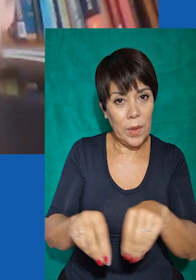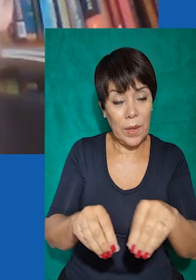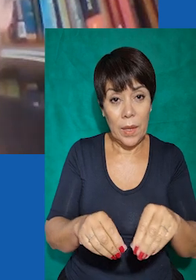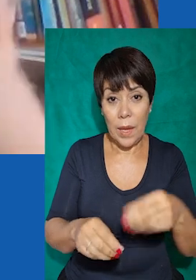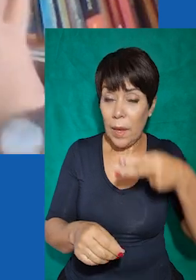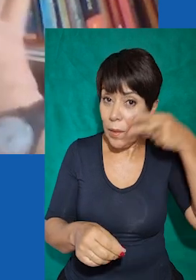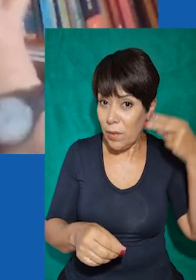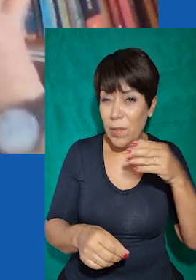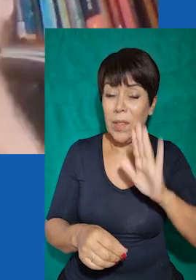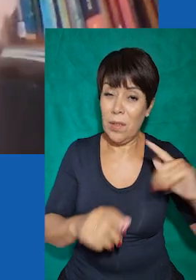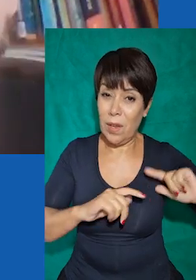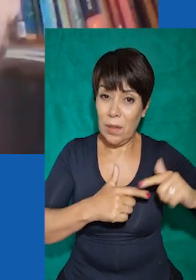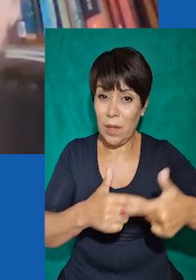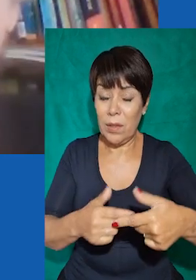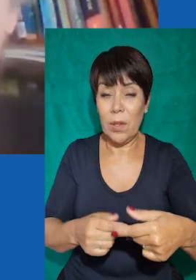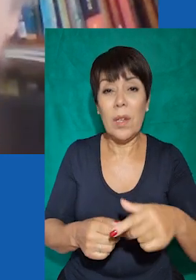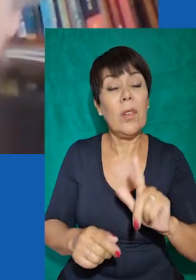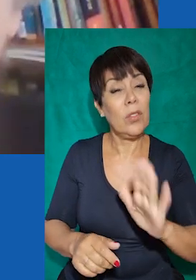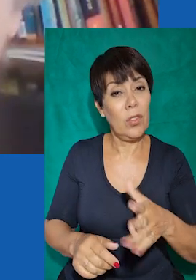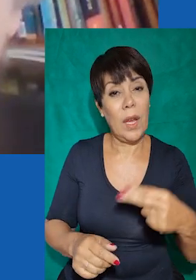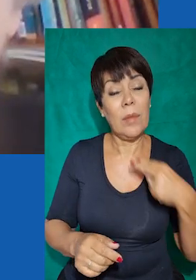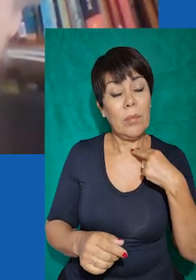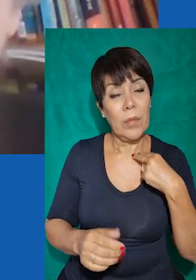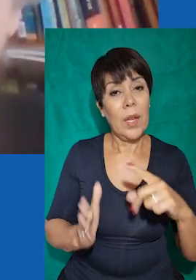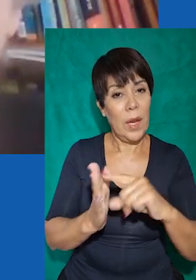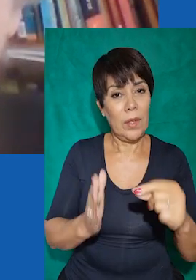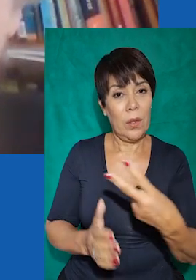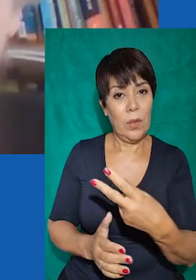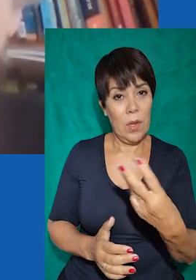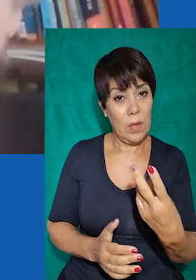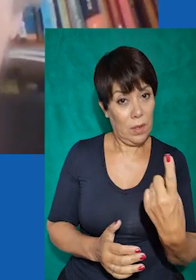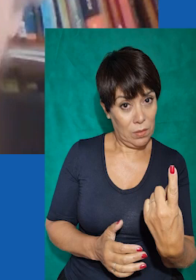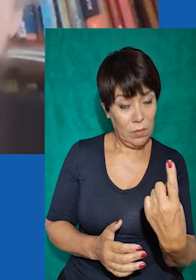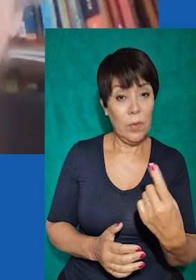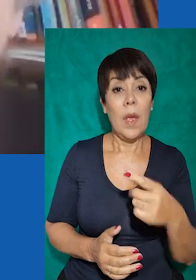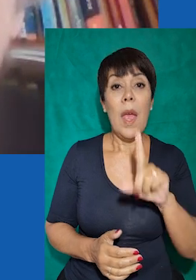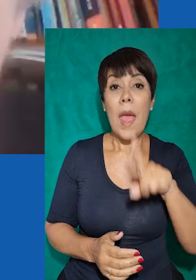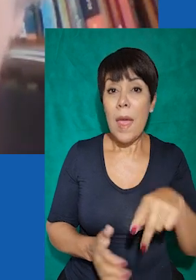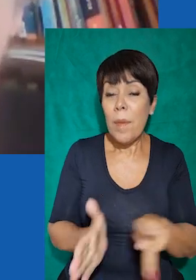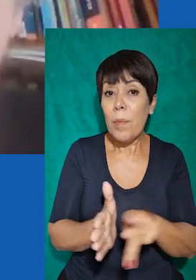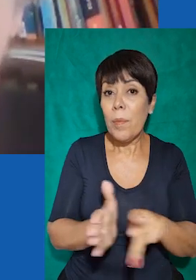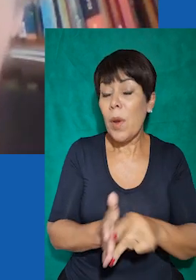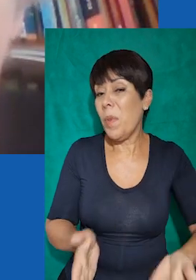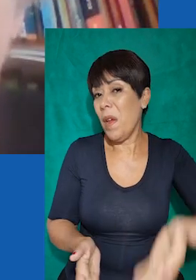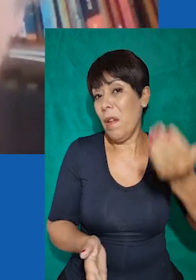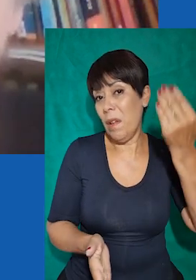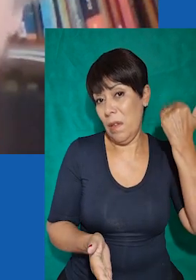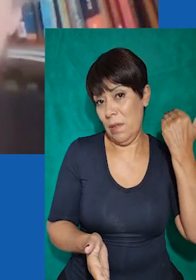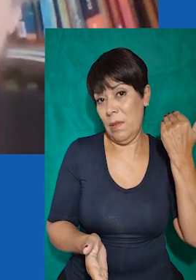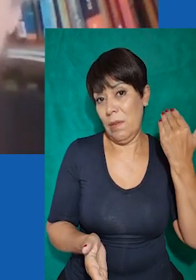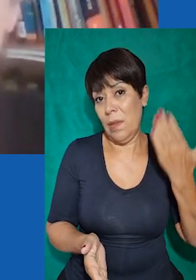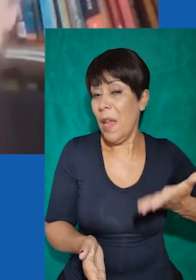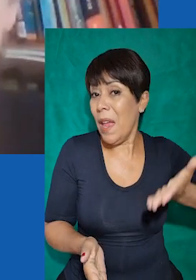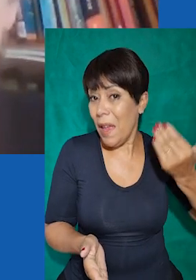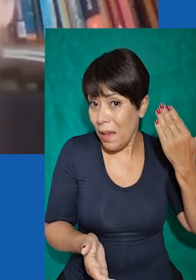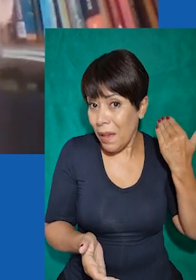tradicionalmente ocupadas, que são objeto do artigo 231, não é? São terras anteriores